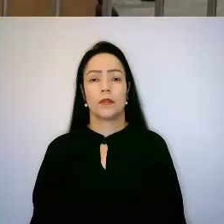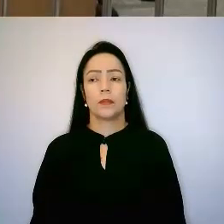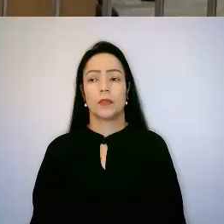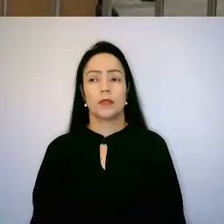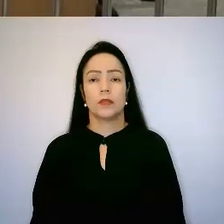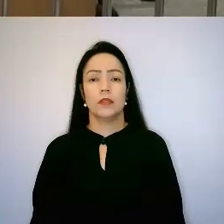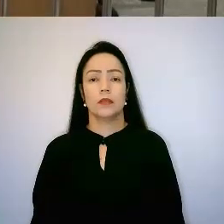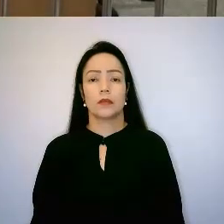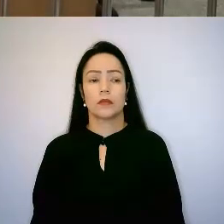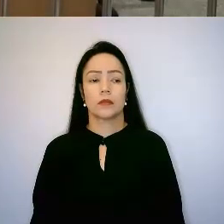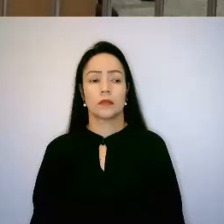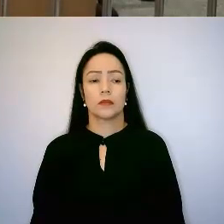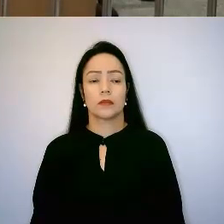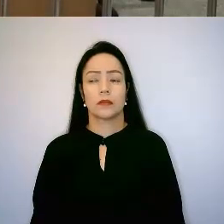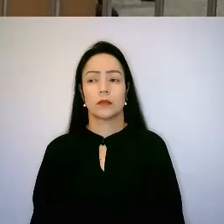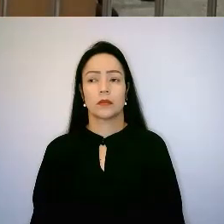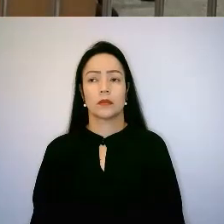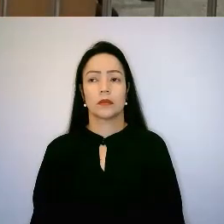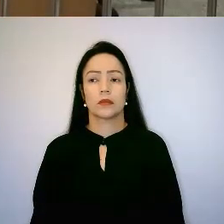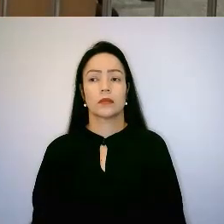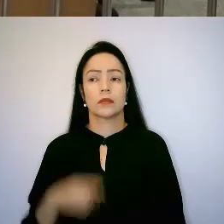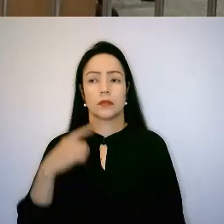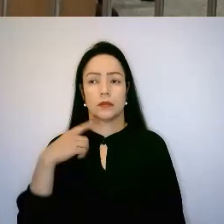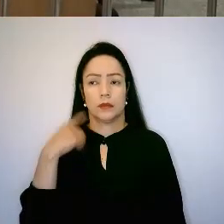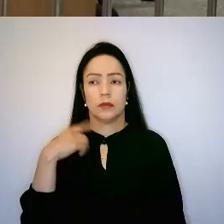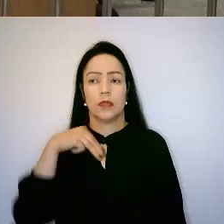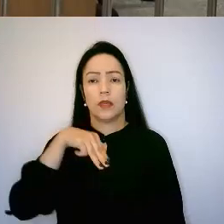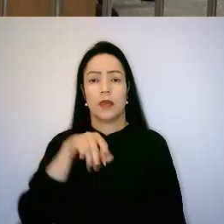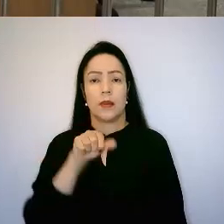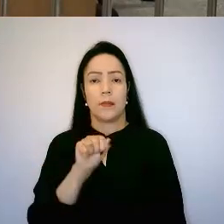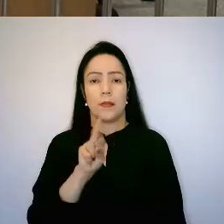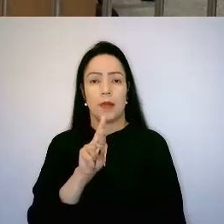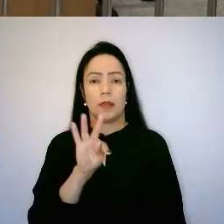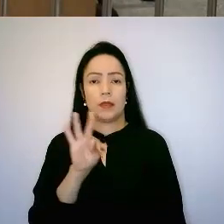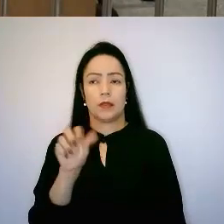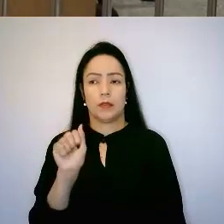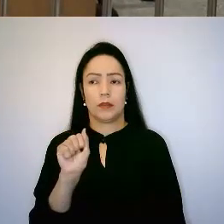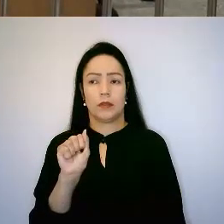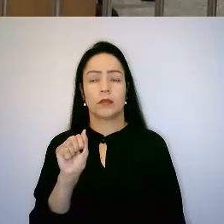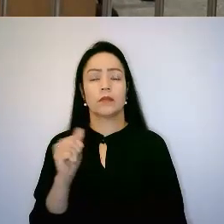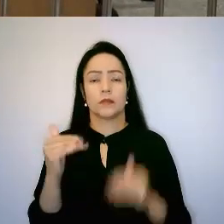Doutora Marta Daniele como vota vossa excelência